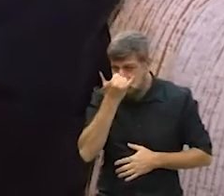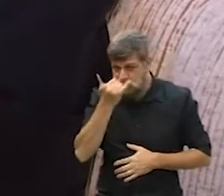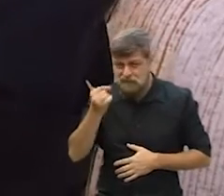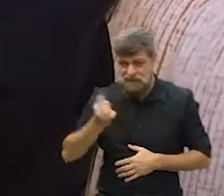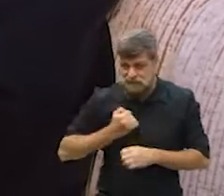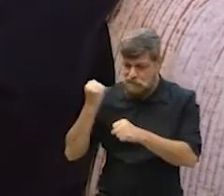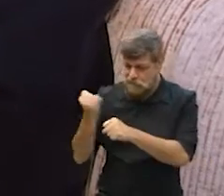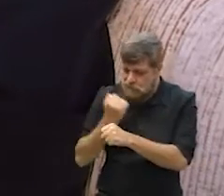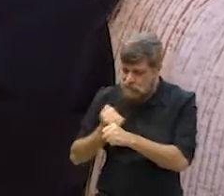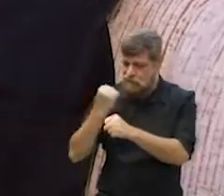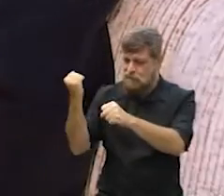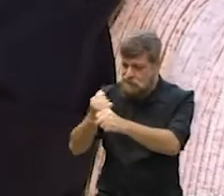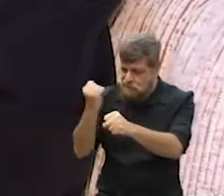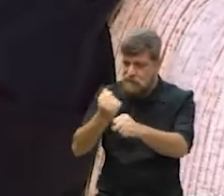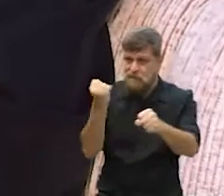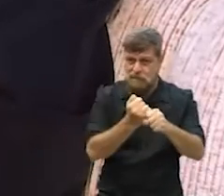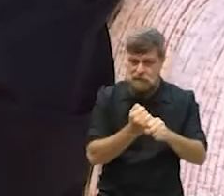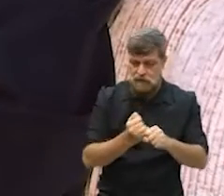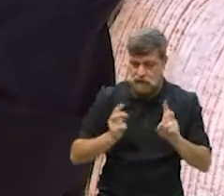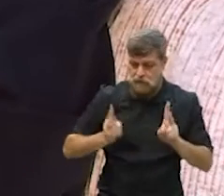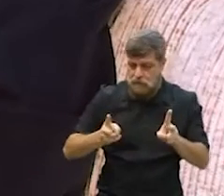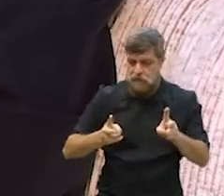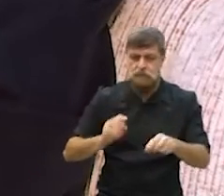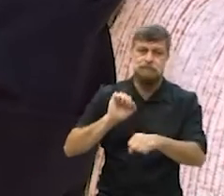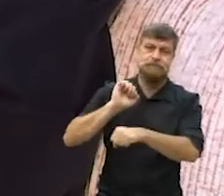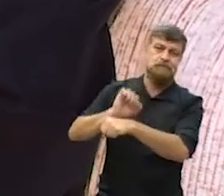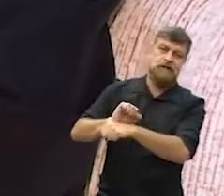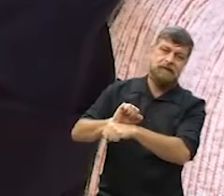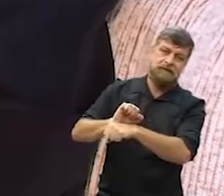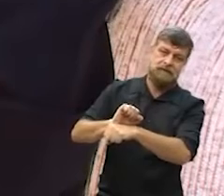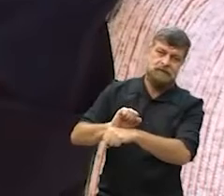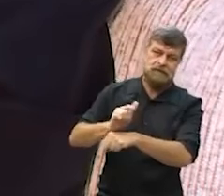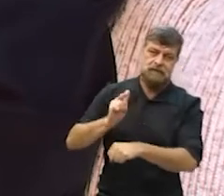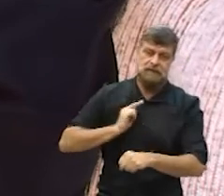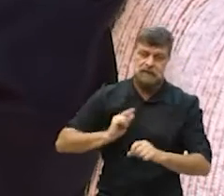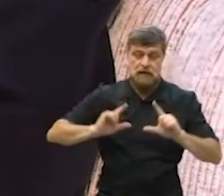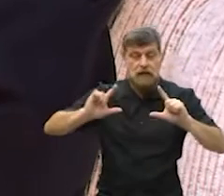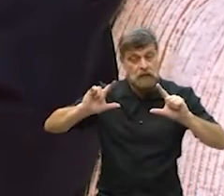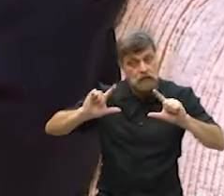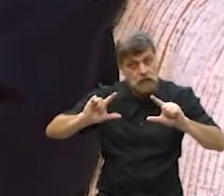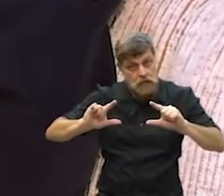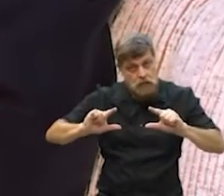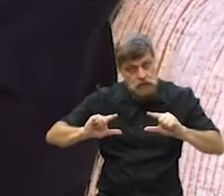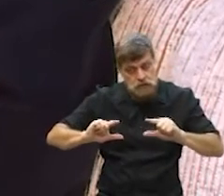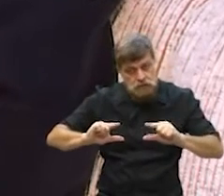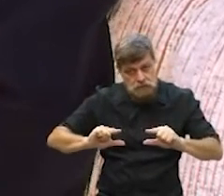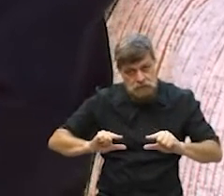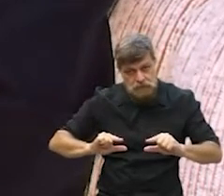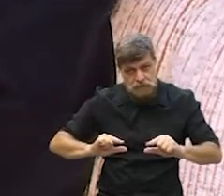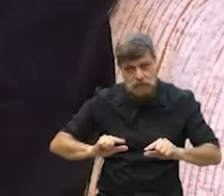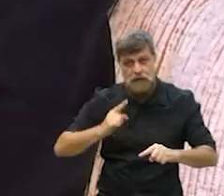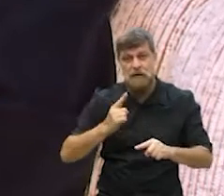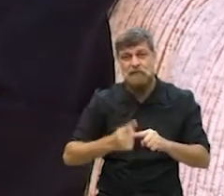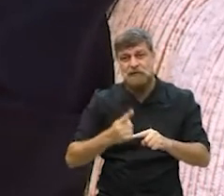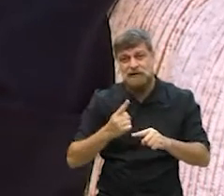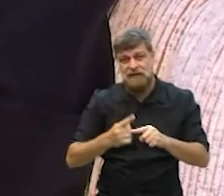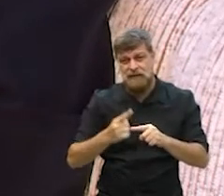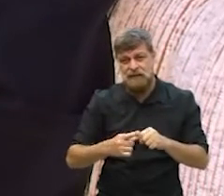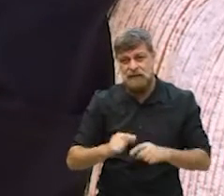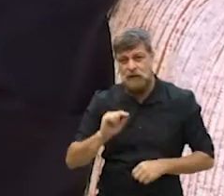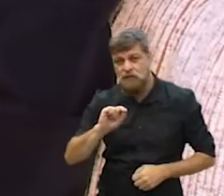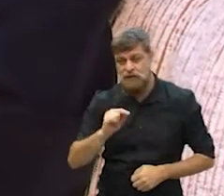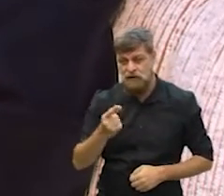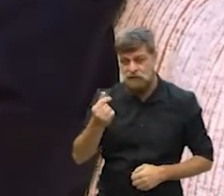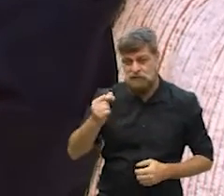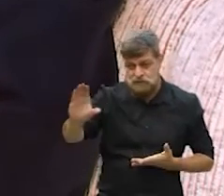uma série de obras que estavam em andamento tiveram que diminuir o ritmo por conta